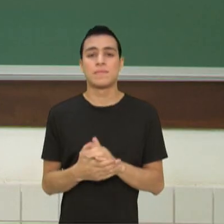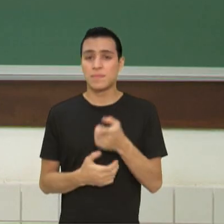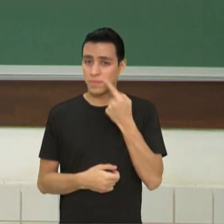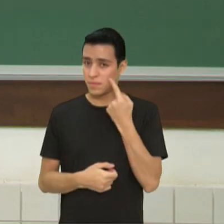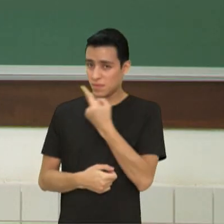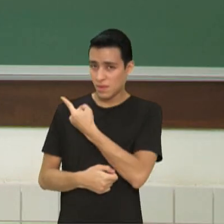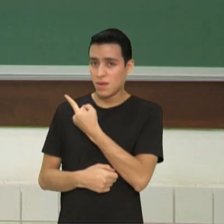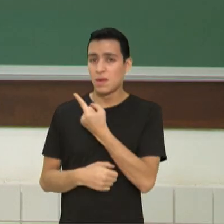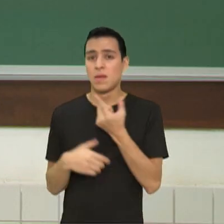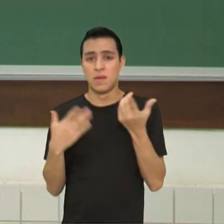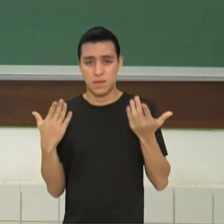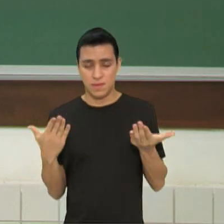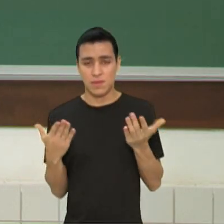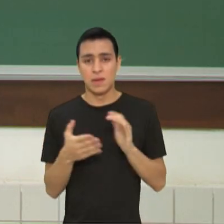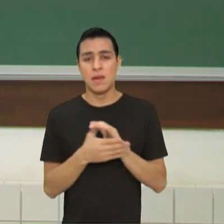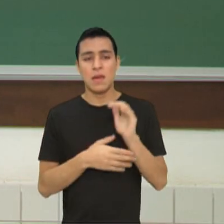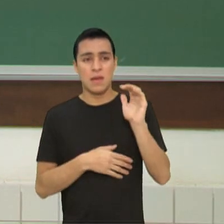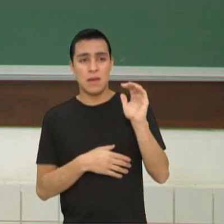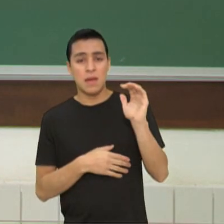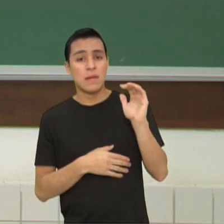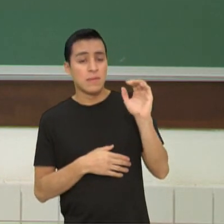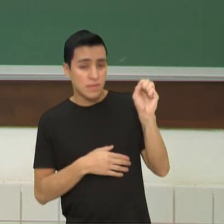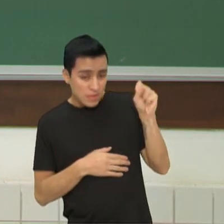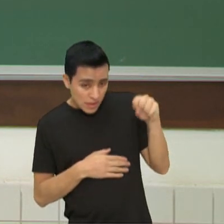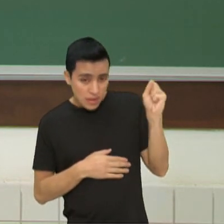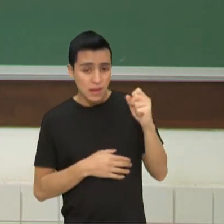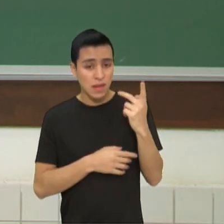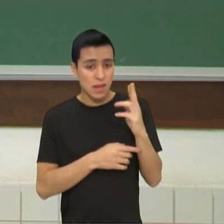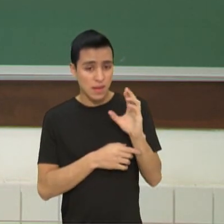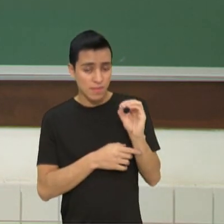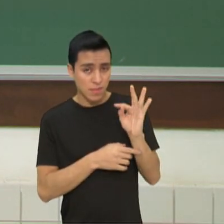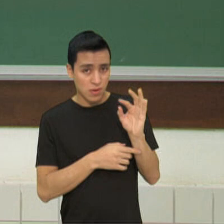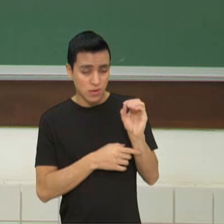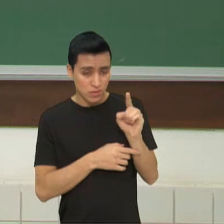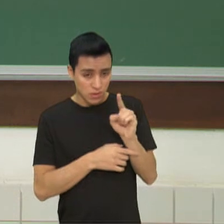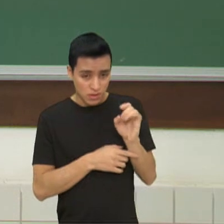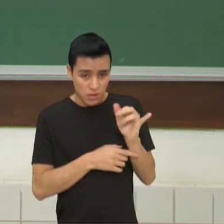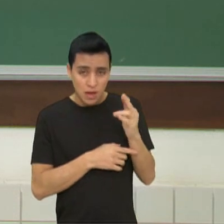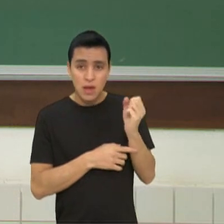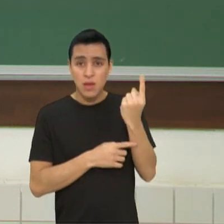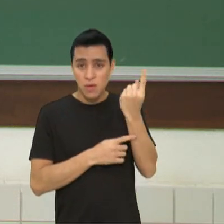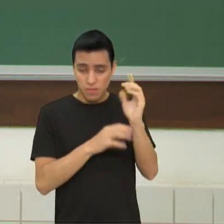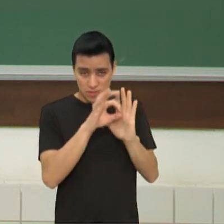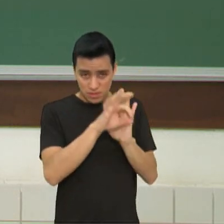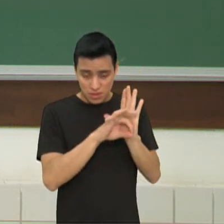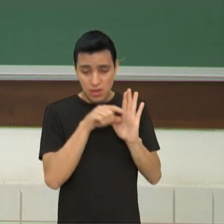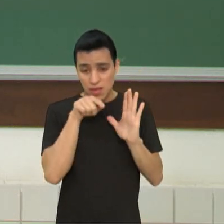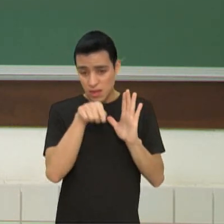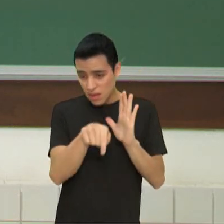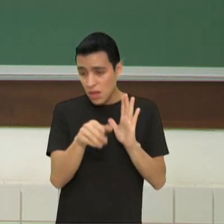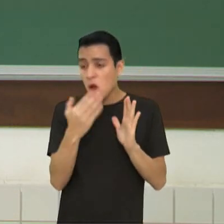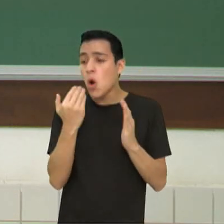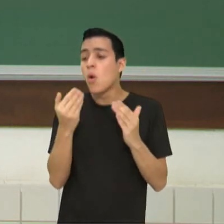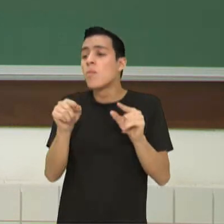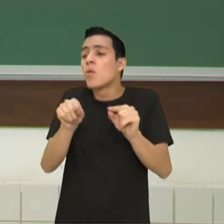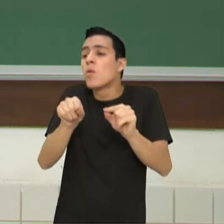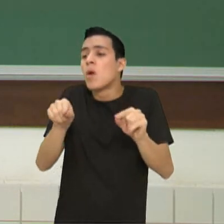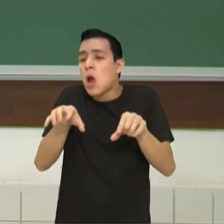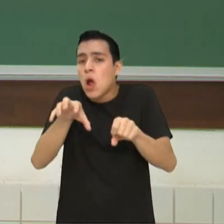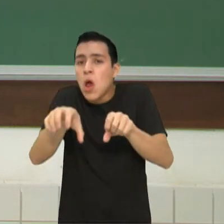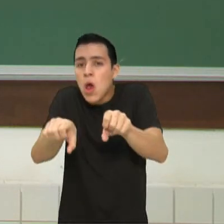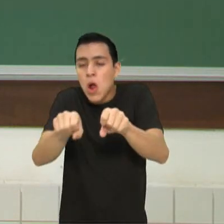Confere comigo, gente. Olá. Sim, protozoários, uma célula só, se alimenta do que está disponível no ambiente.